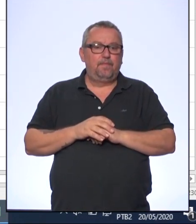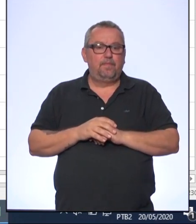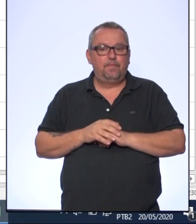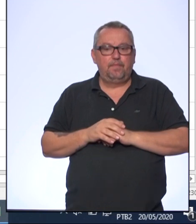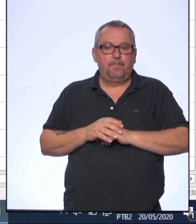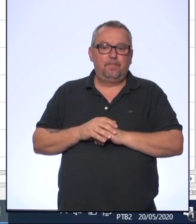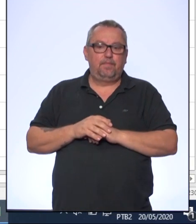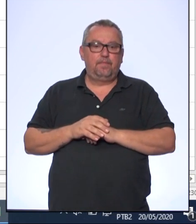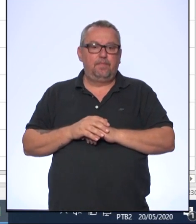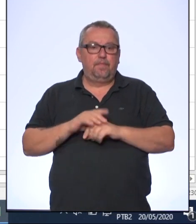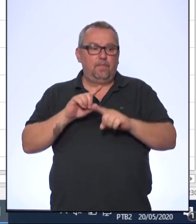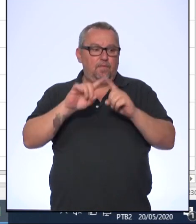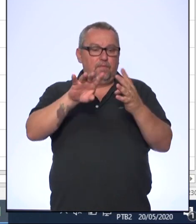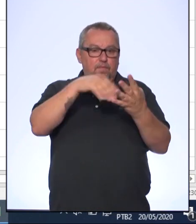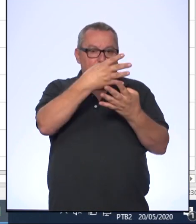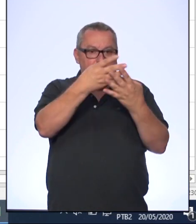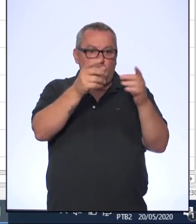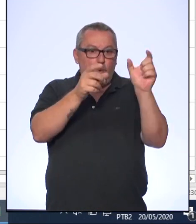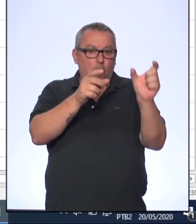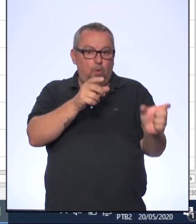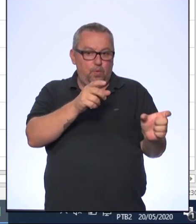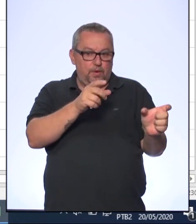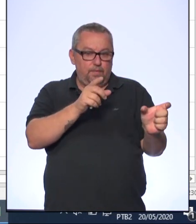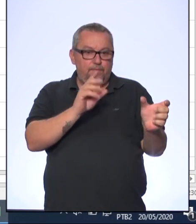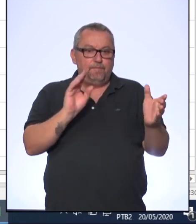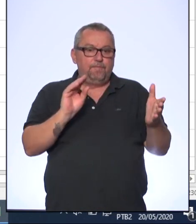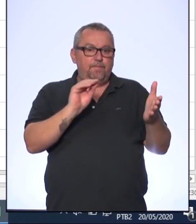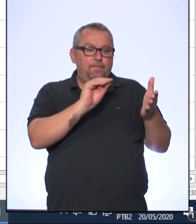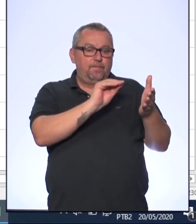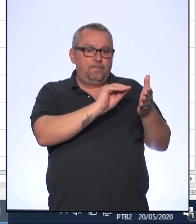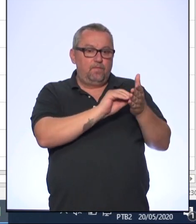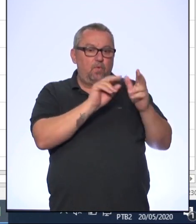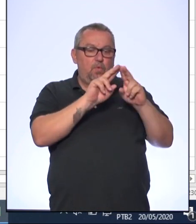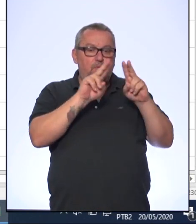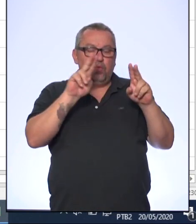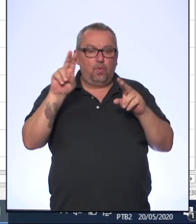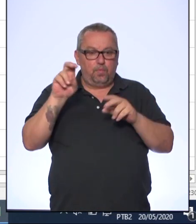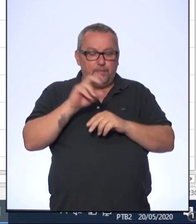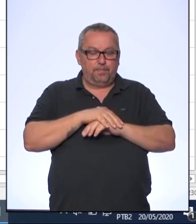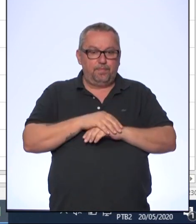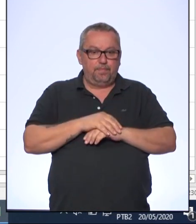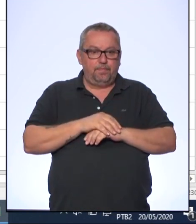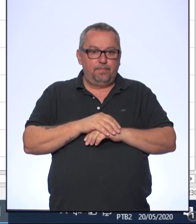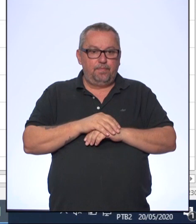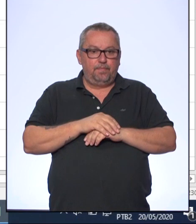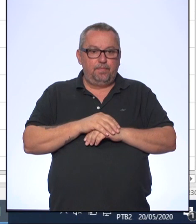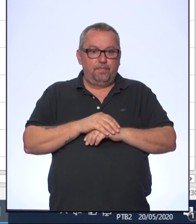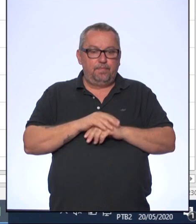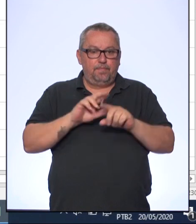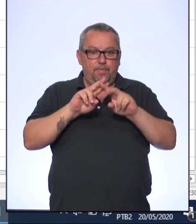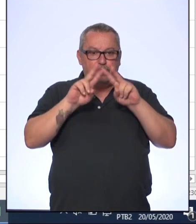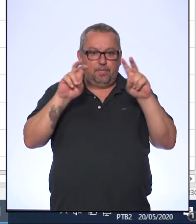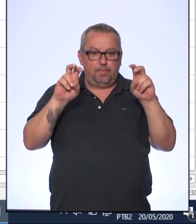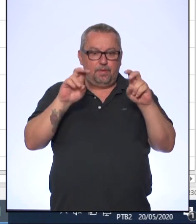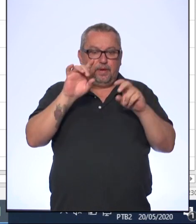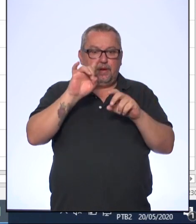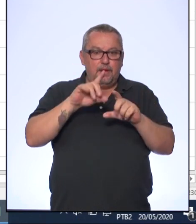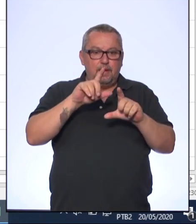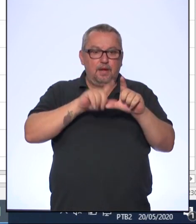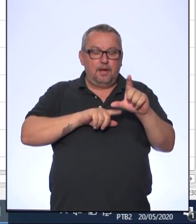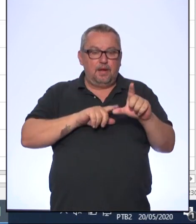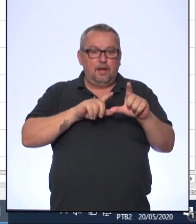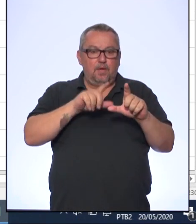planilha. Na planilha eu vou primeiro fazer o quê? Colocar os termos que eu tenho. Então eu vou escrever. Tá vendo que eu tenho